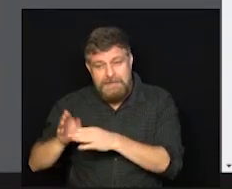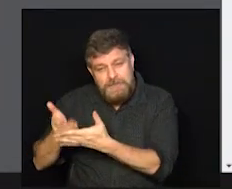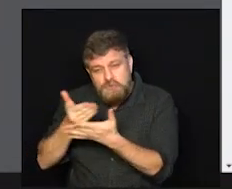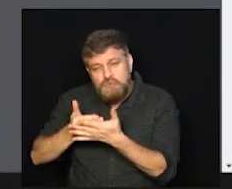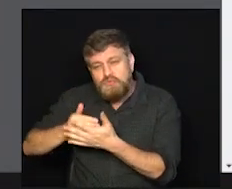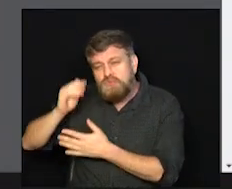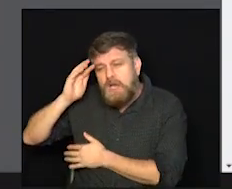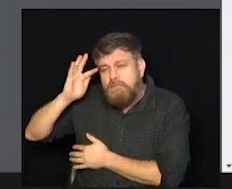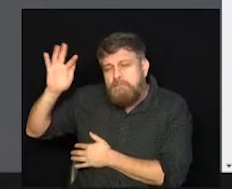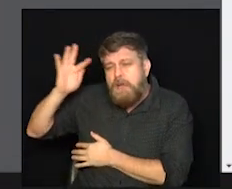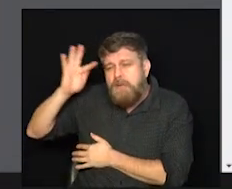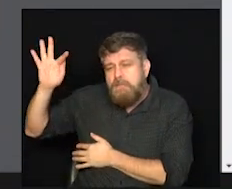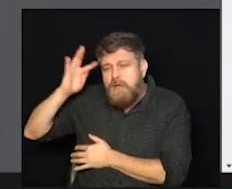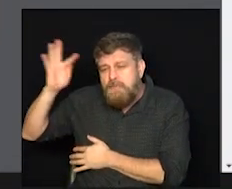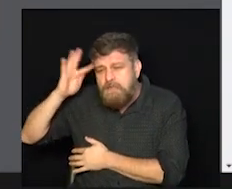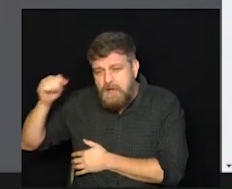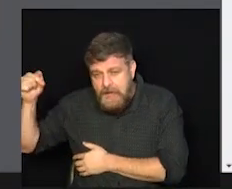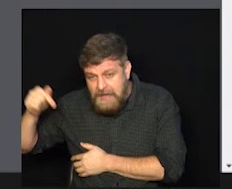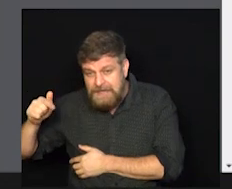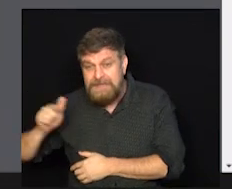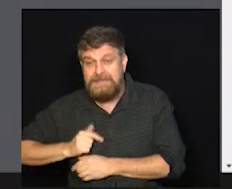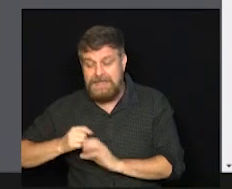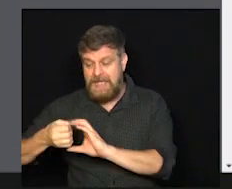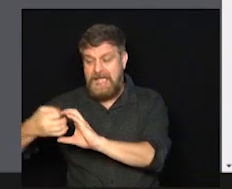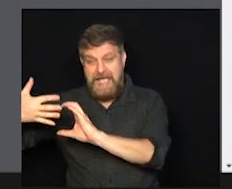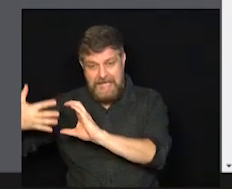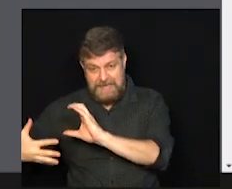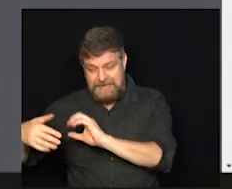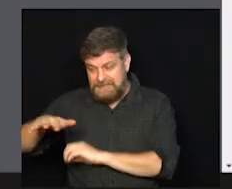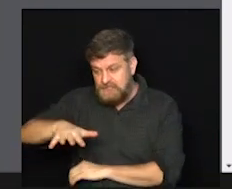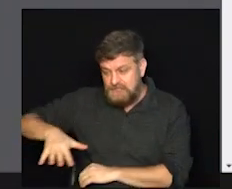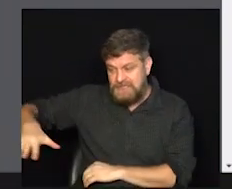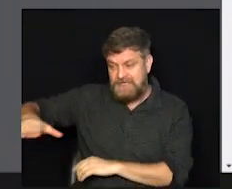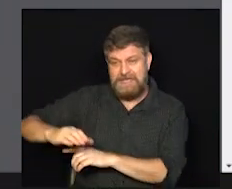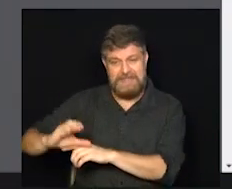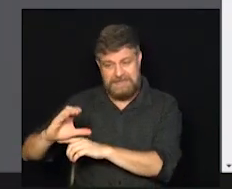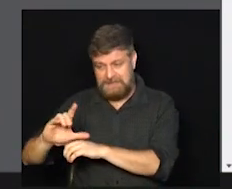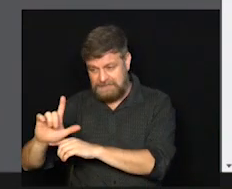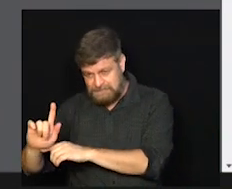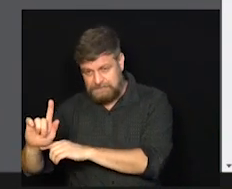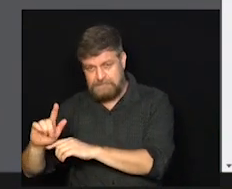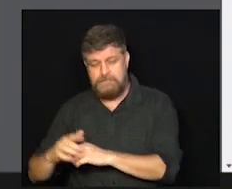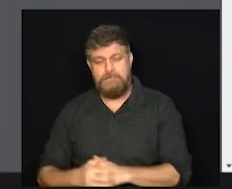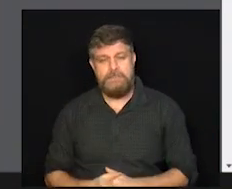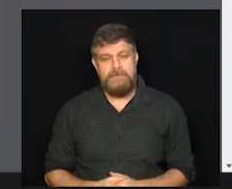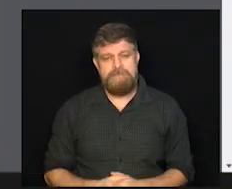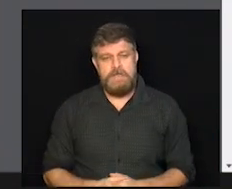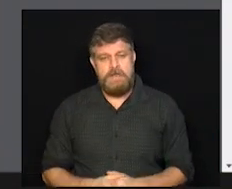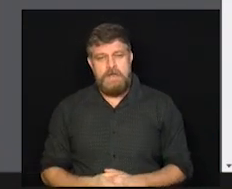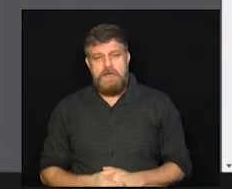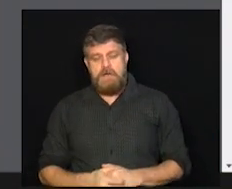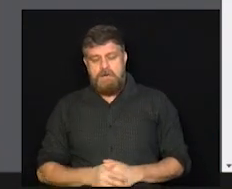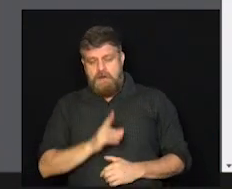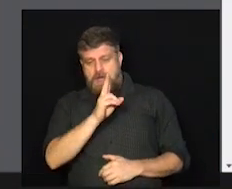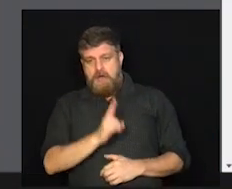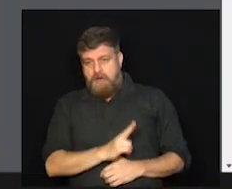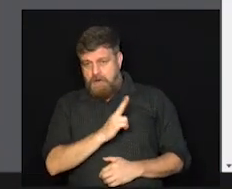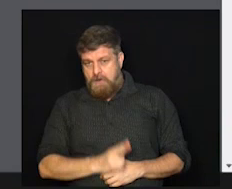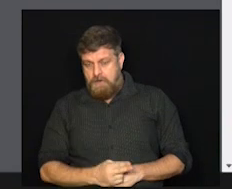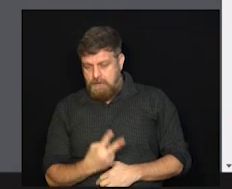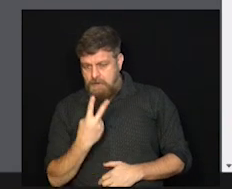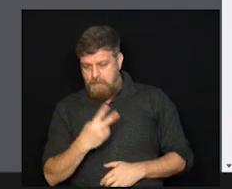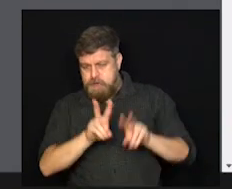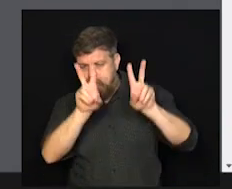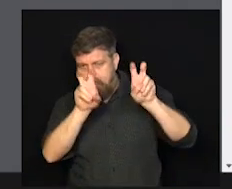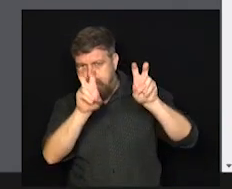na teologia da libertação, qual é a característica dessa região, na sua eclesialidade. Ele destaca duas coisas importantes do que